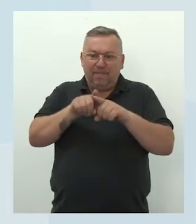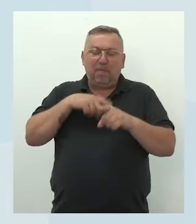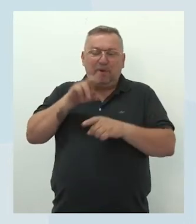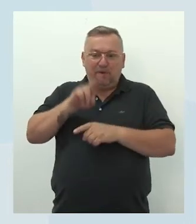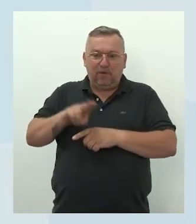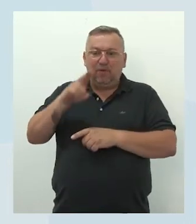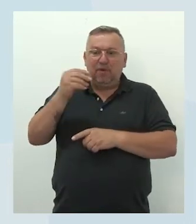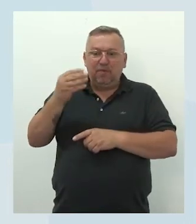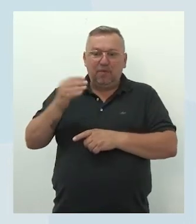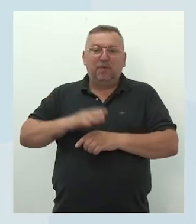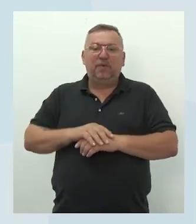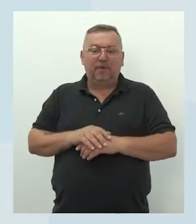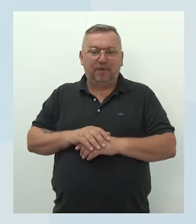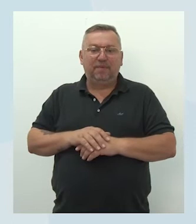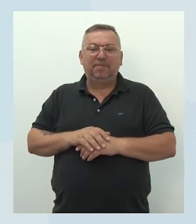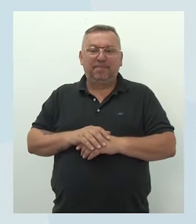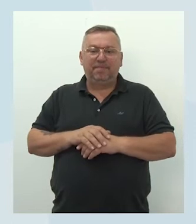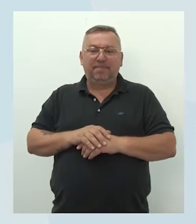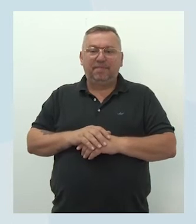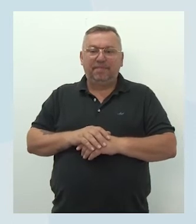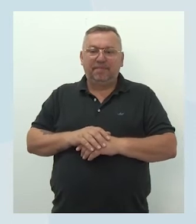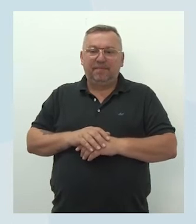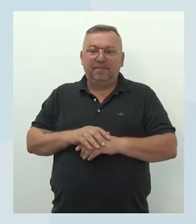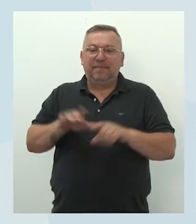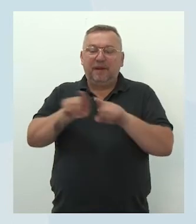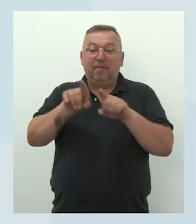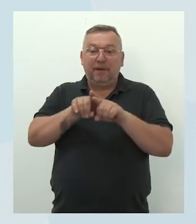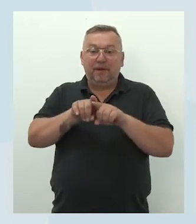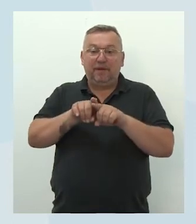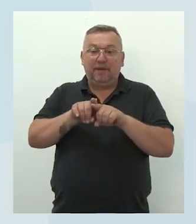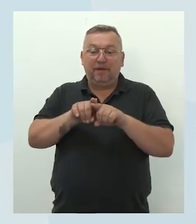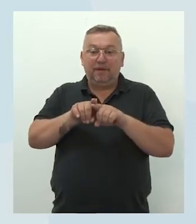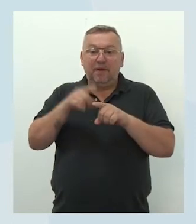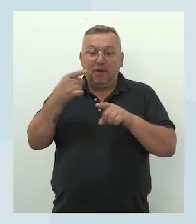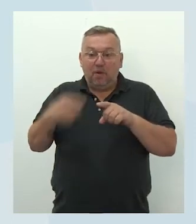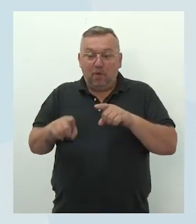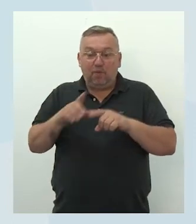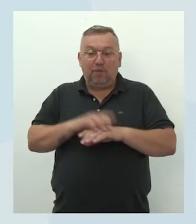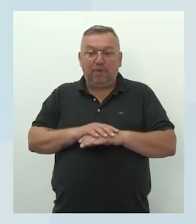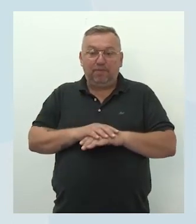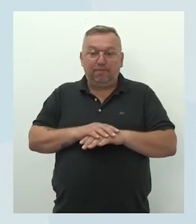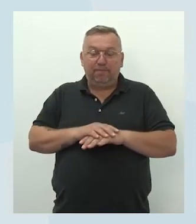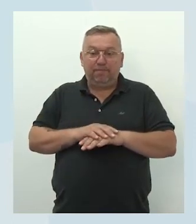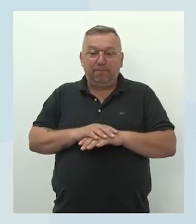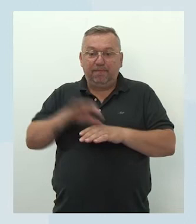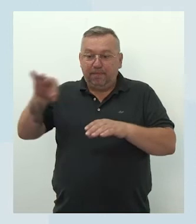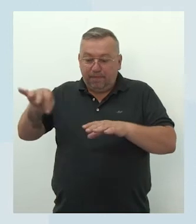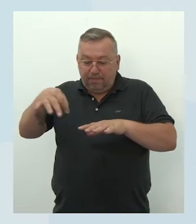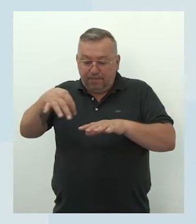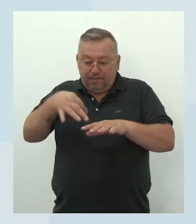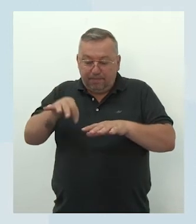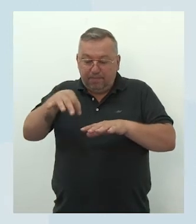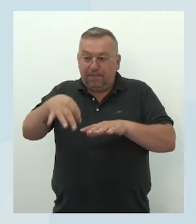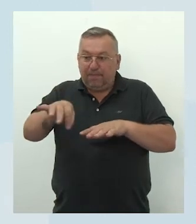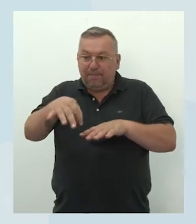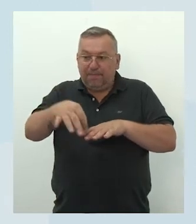recorrente com os nossos pequenos, né? E a última situação, que é esmaltar